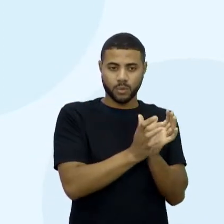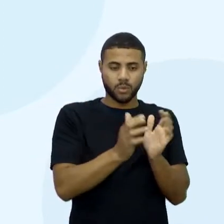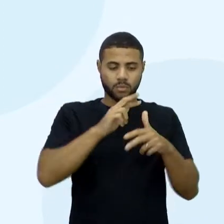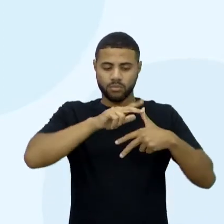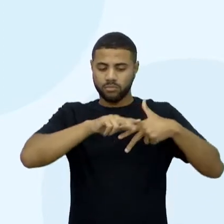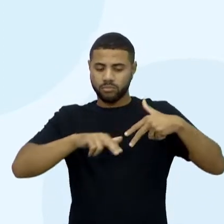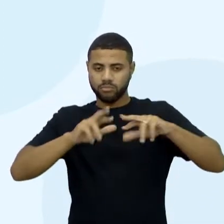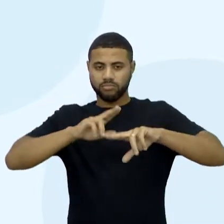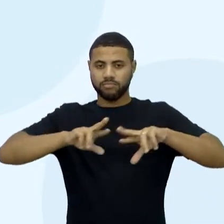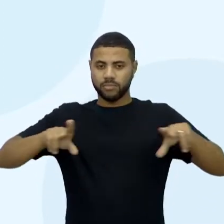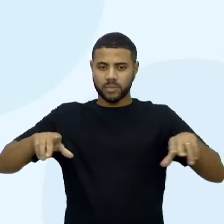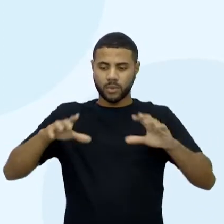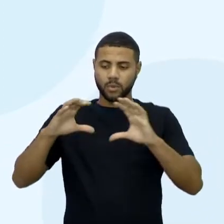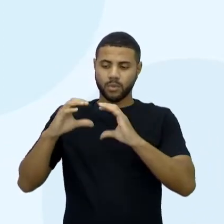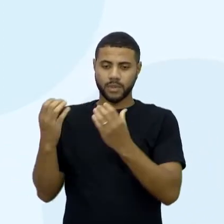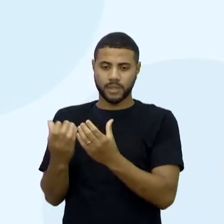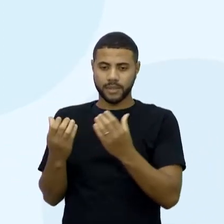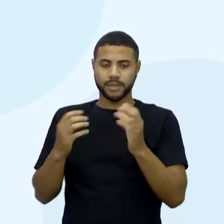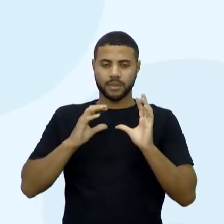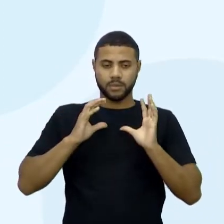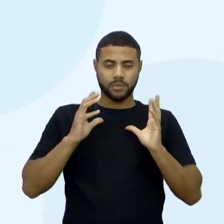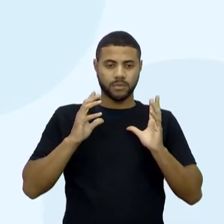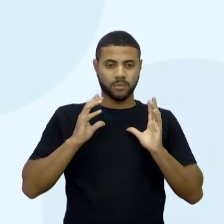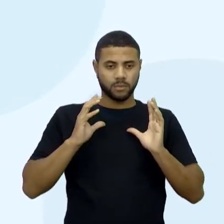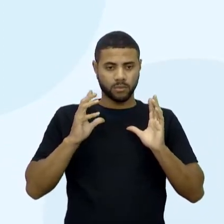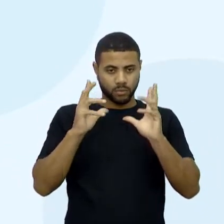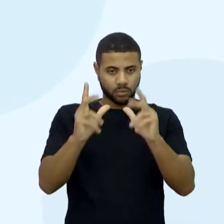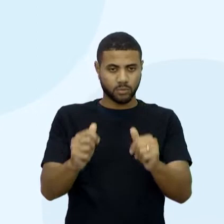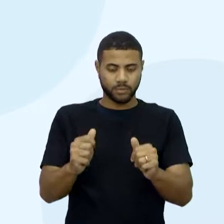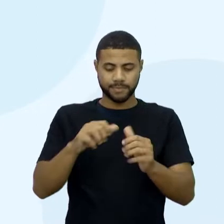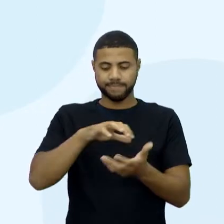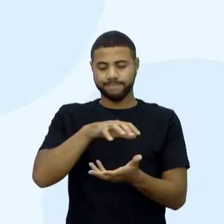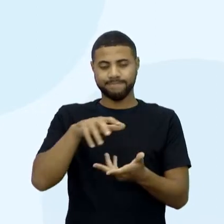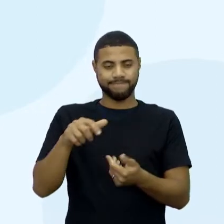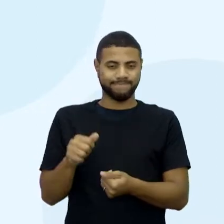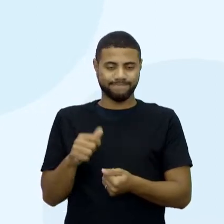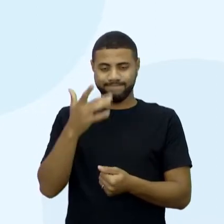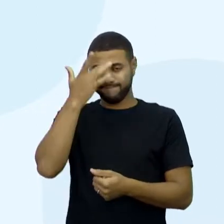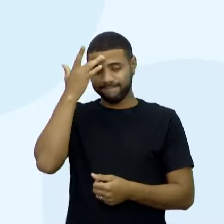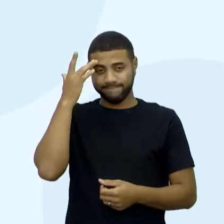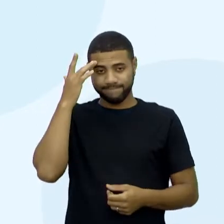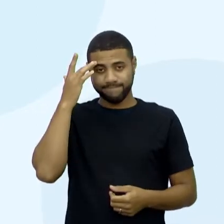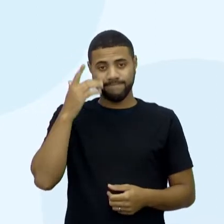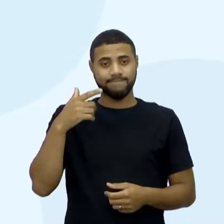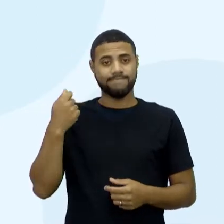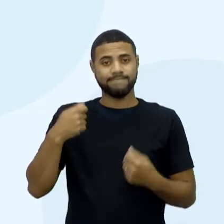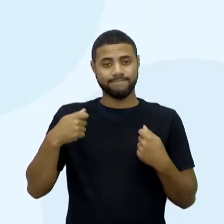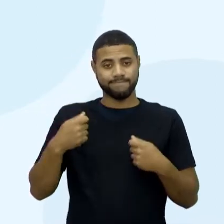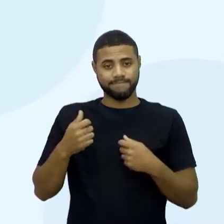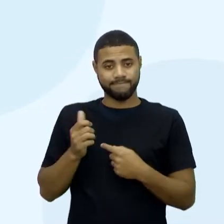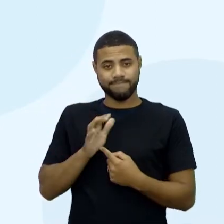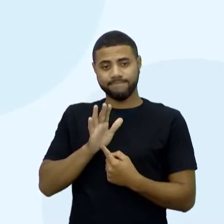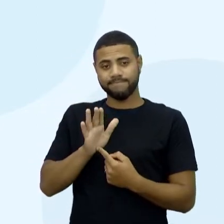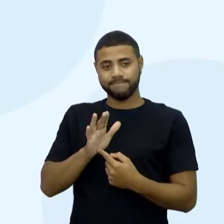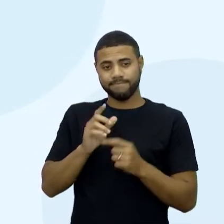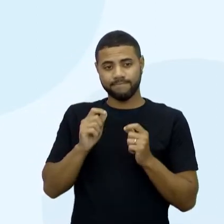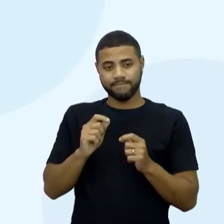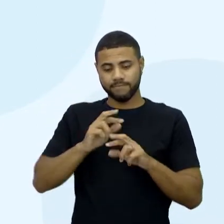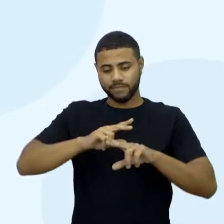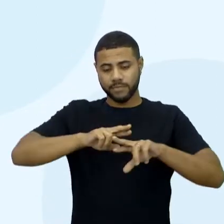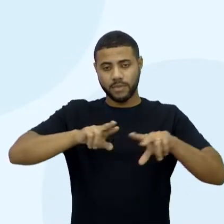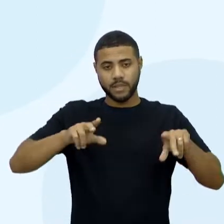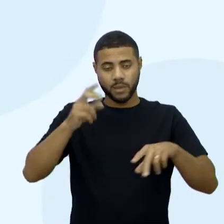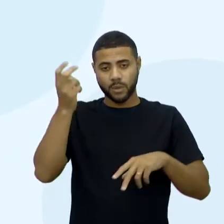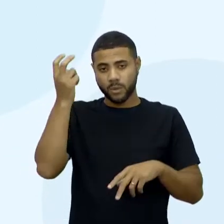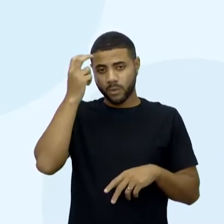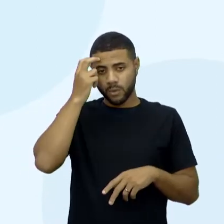ou comunidades e sobre a humanidade como um todo, tendo presente, assim, que a diversidade